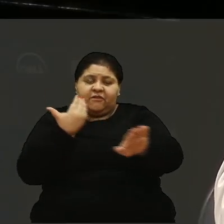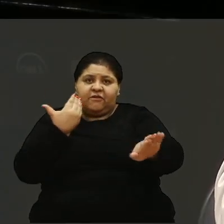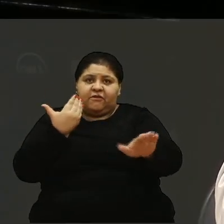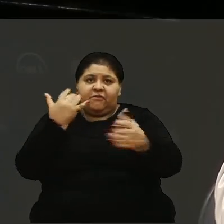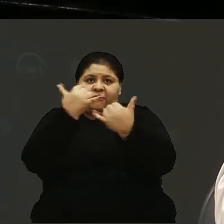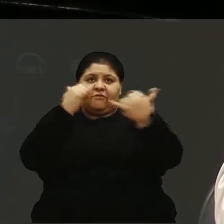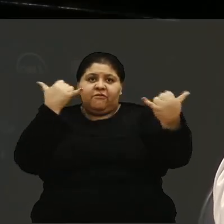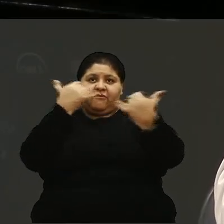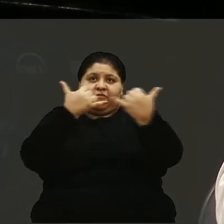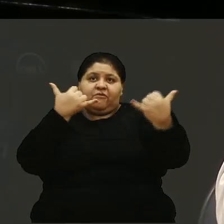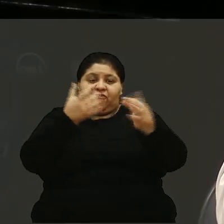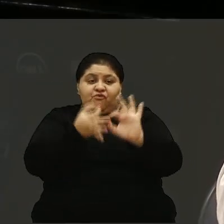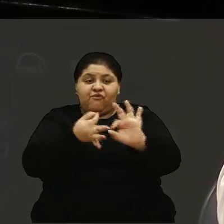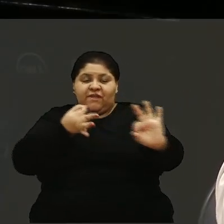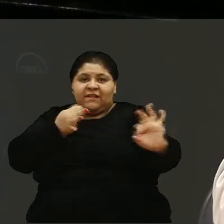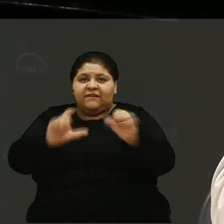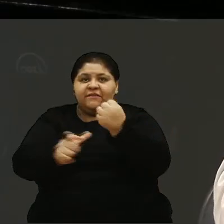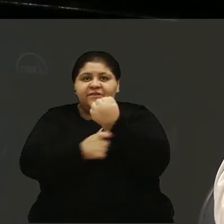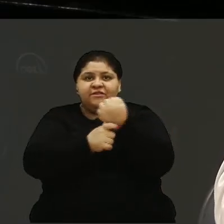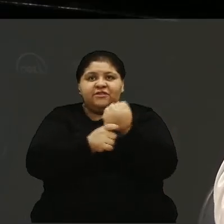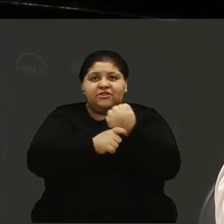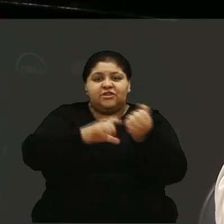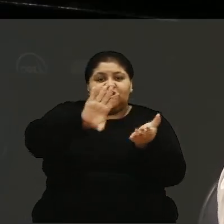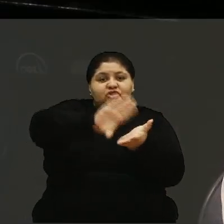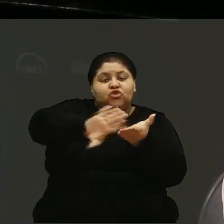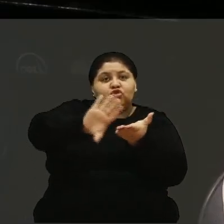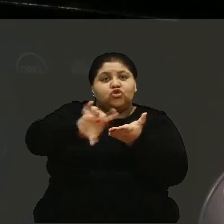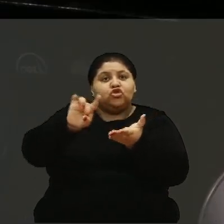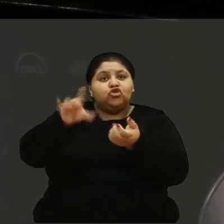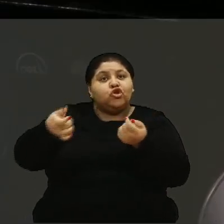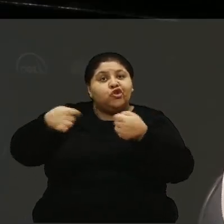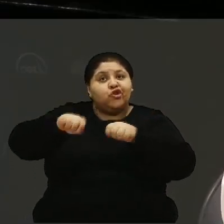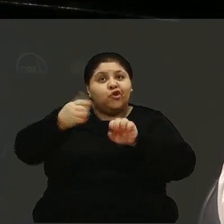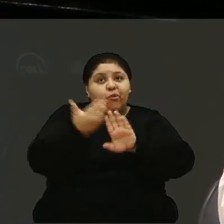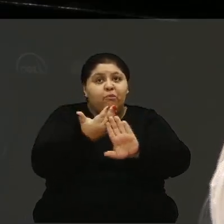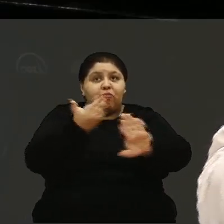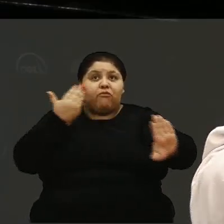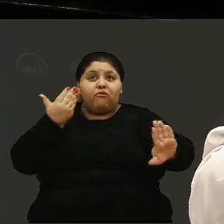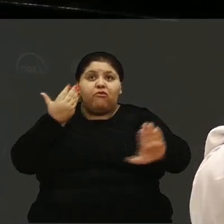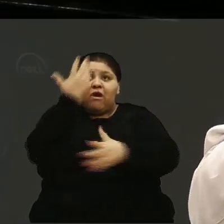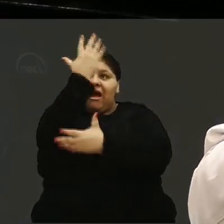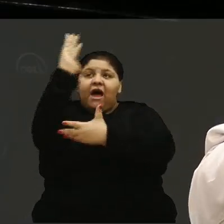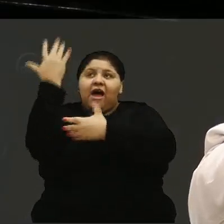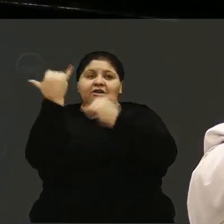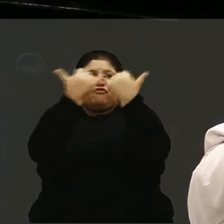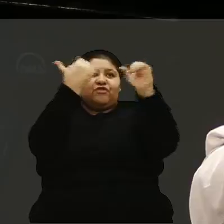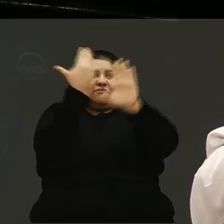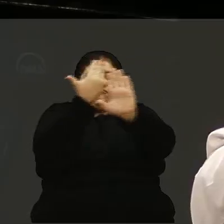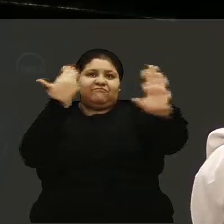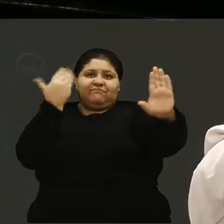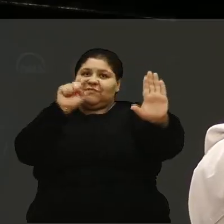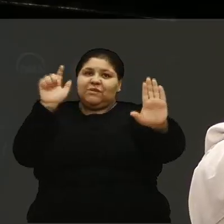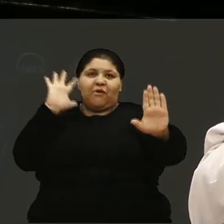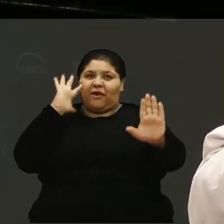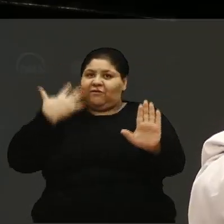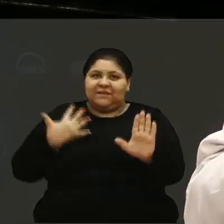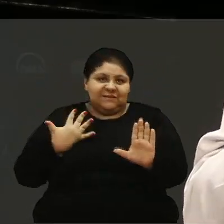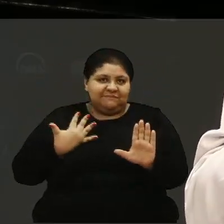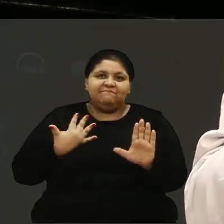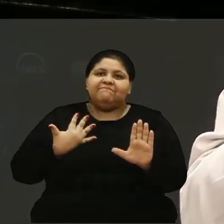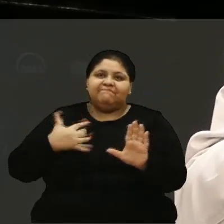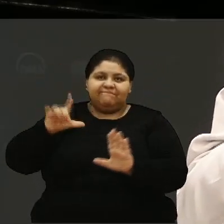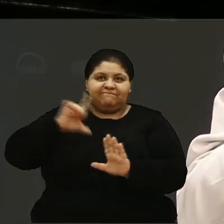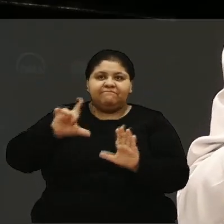distância mínima segura, removendo somente o necessário para afastar os galhos da rede, que infelizmente não é o que acontece. Tem